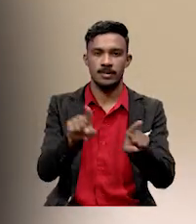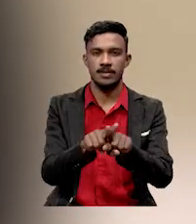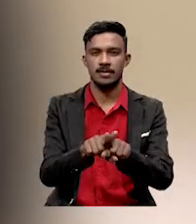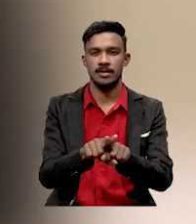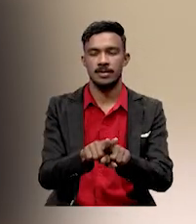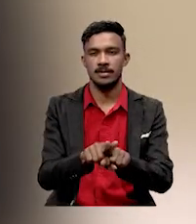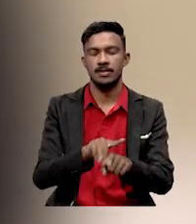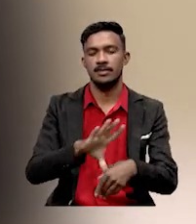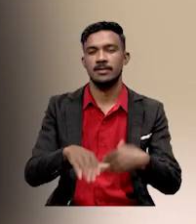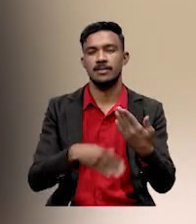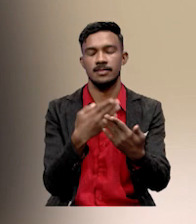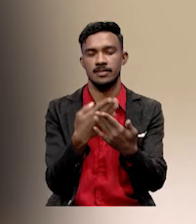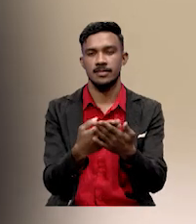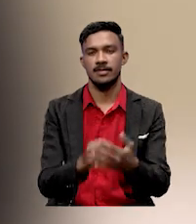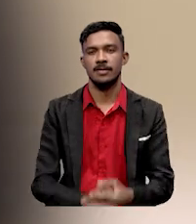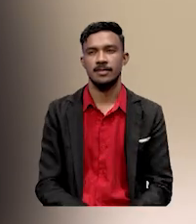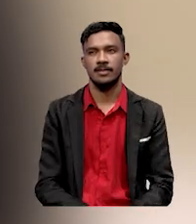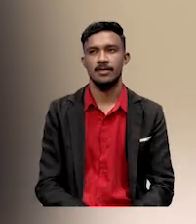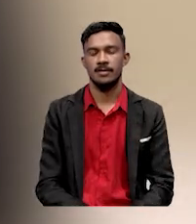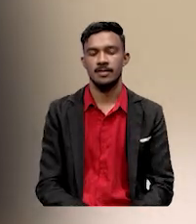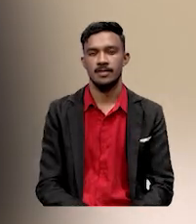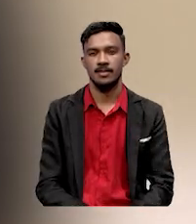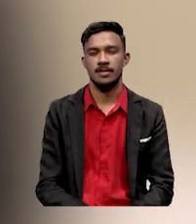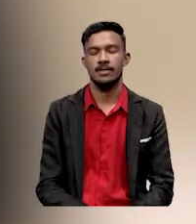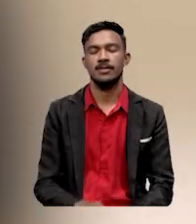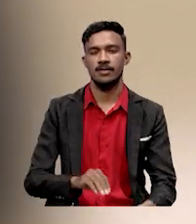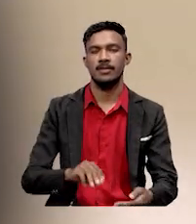todos percebem, andamos todos pintados.